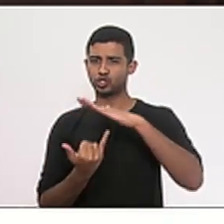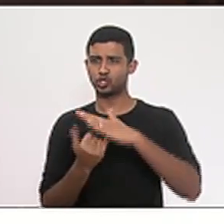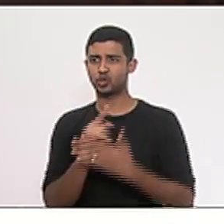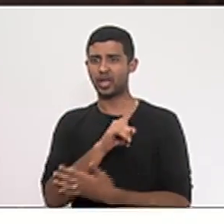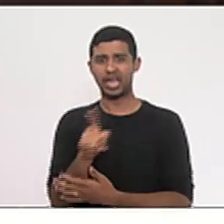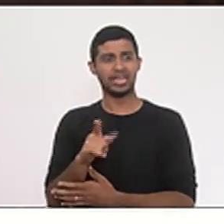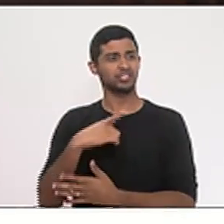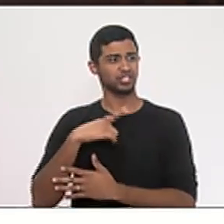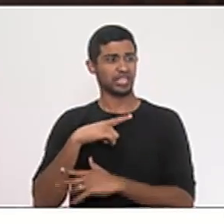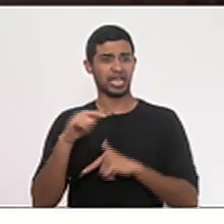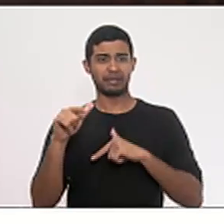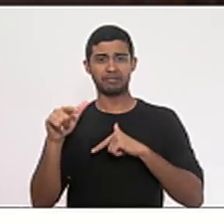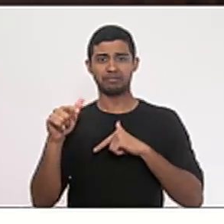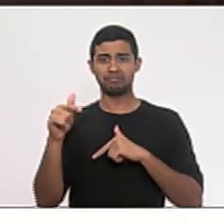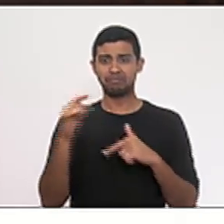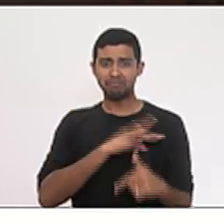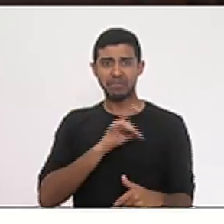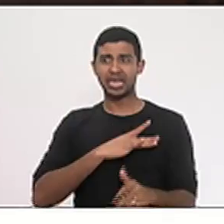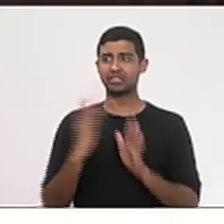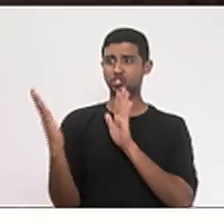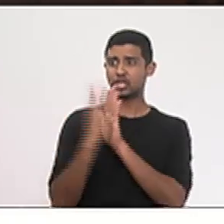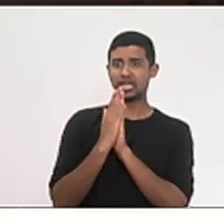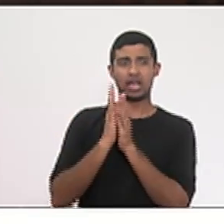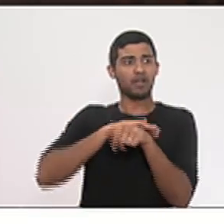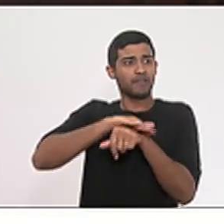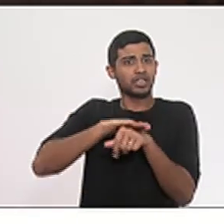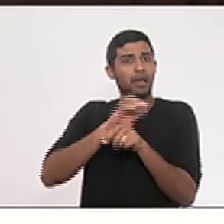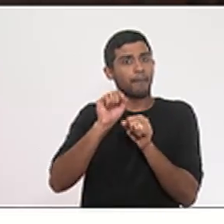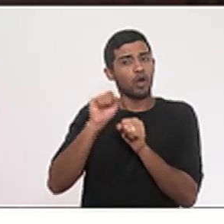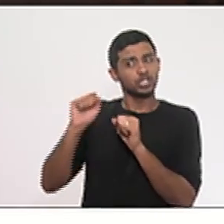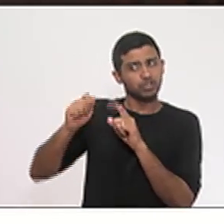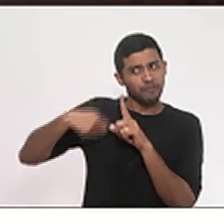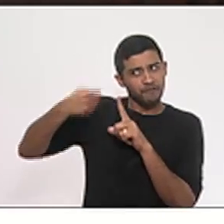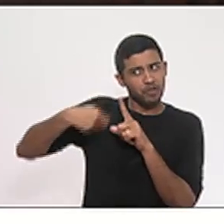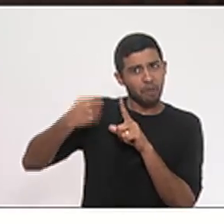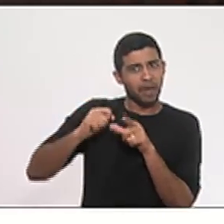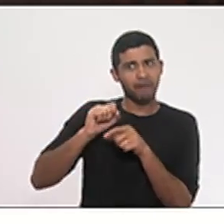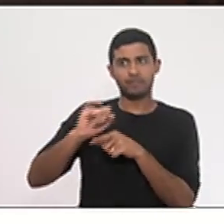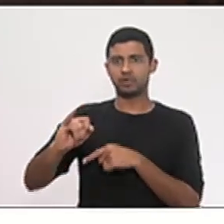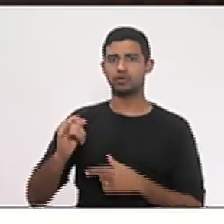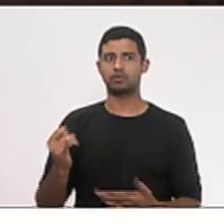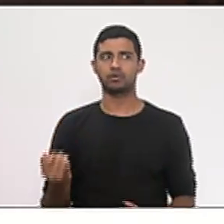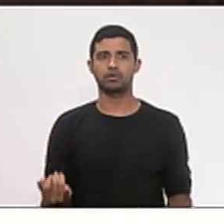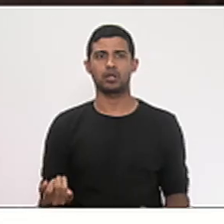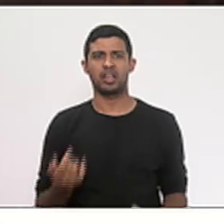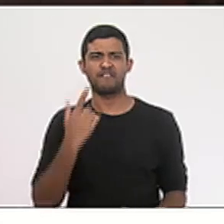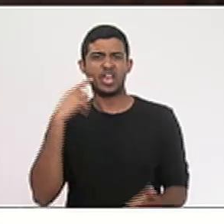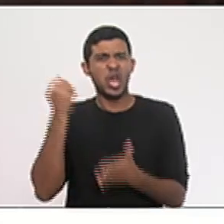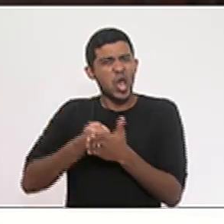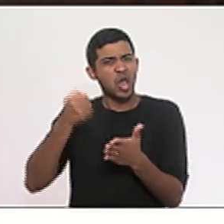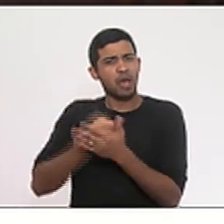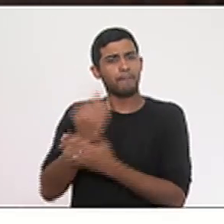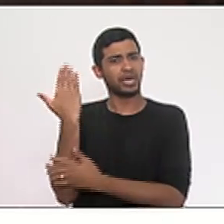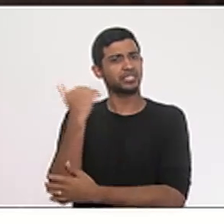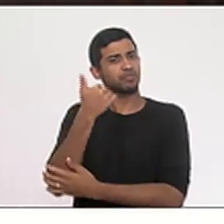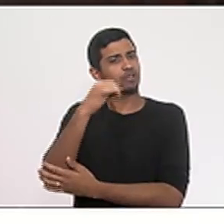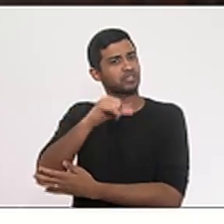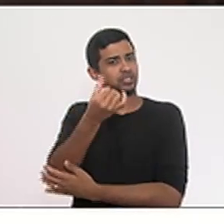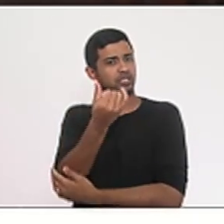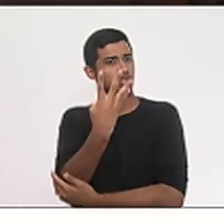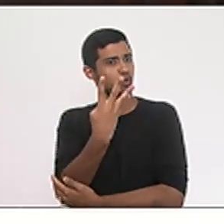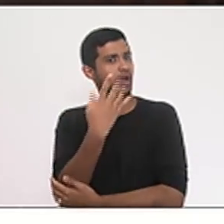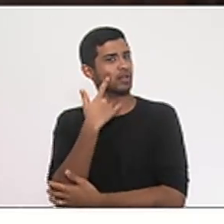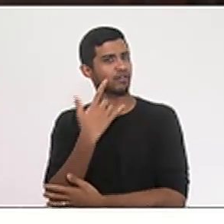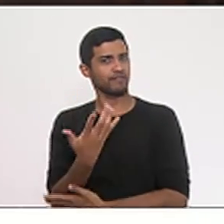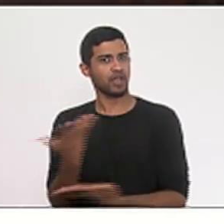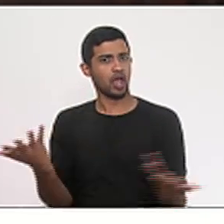têm medo de falar conosco porque vão estar sendo filmados. A ditadura ficou em 1964. Nós estamos vivendo